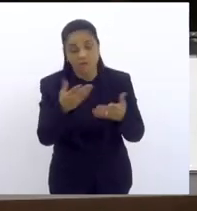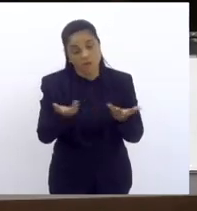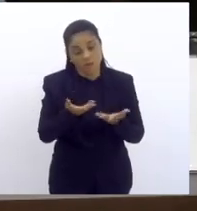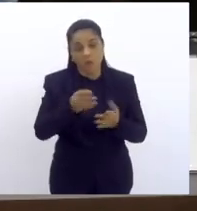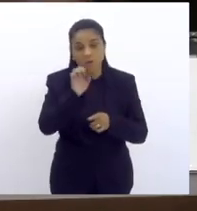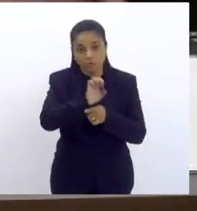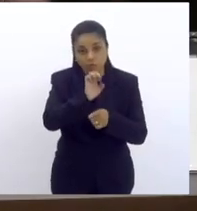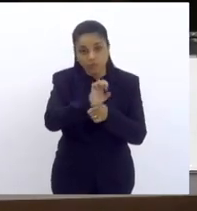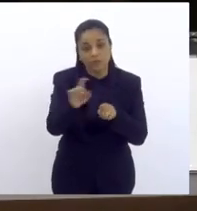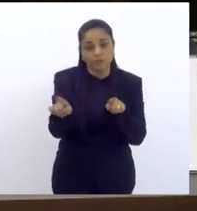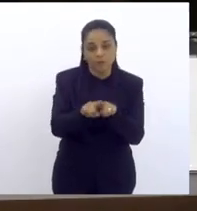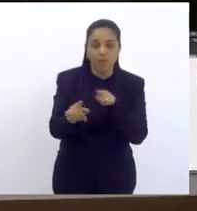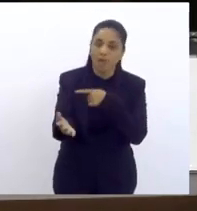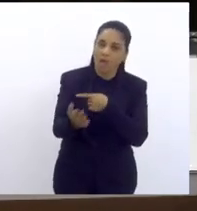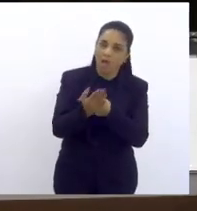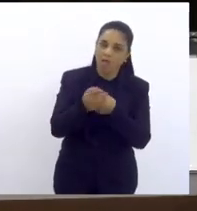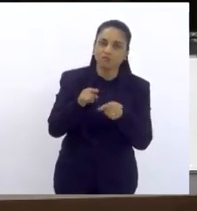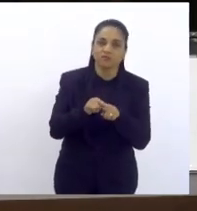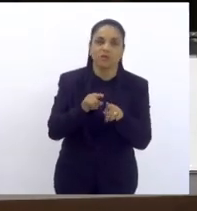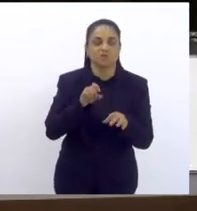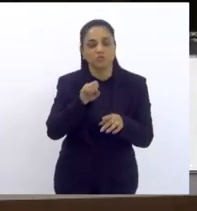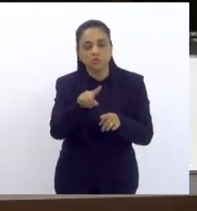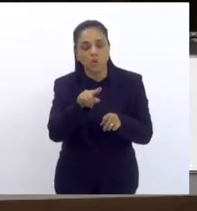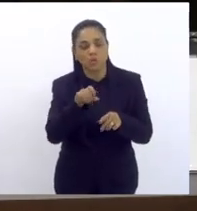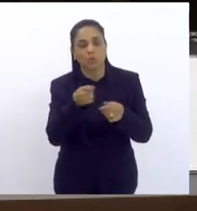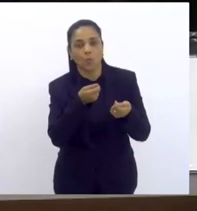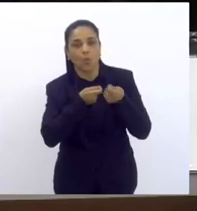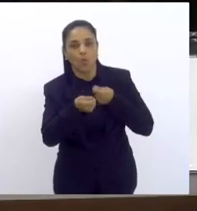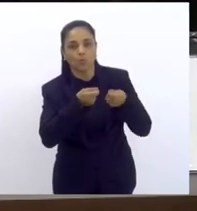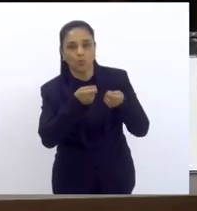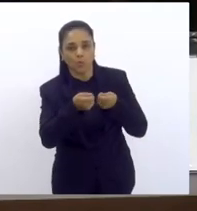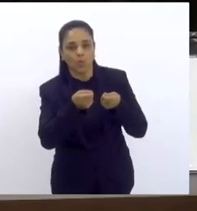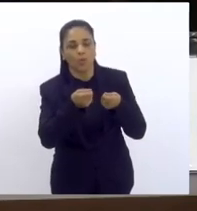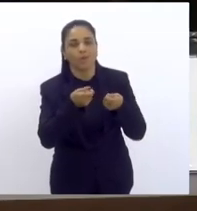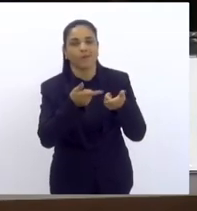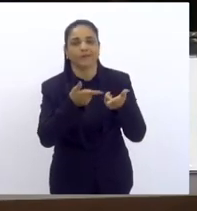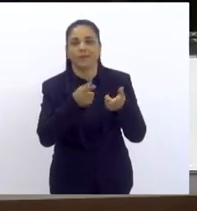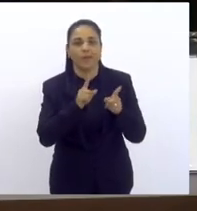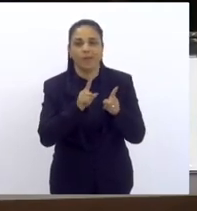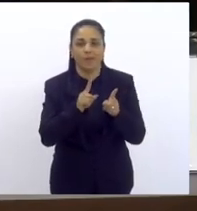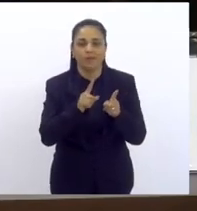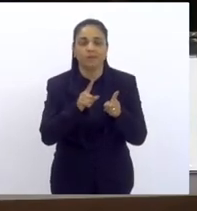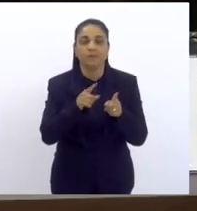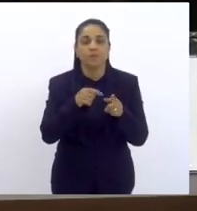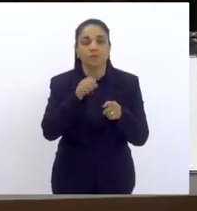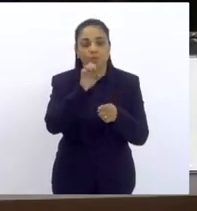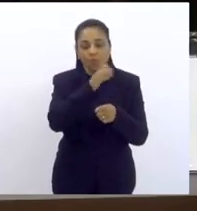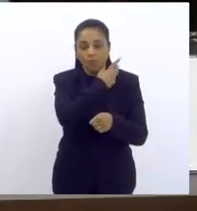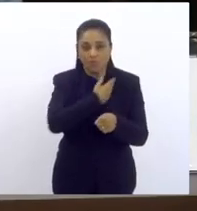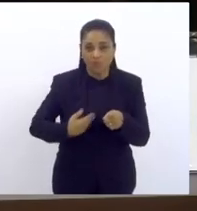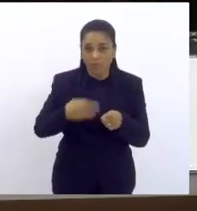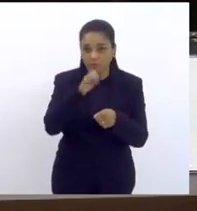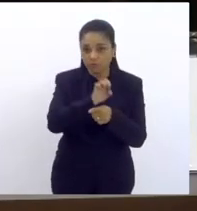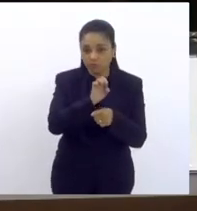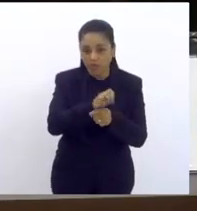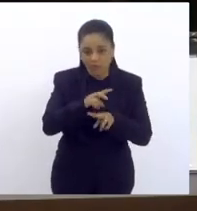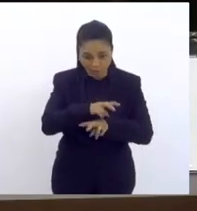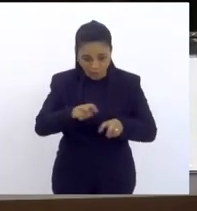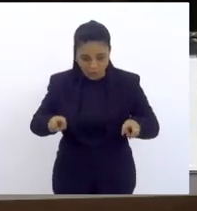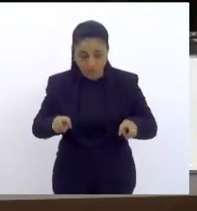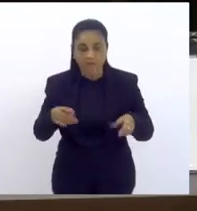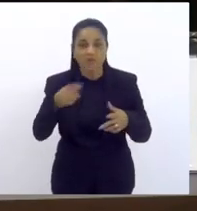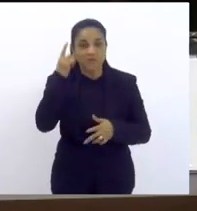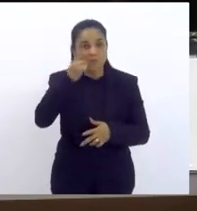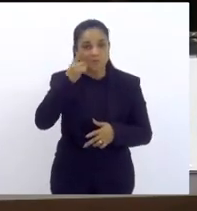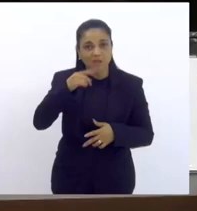não ficar só no controle populacional o governo do estado também né Graças a Deus a gente tá tem uma bancada aqui Deputado Leo